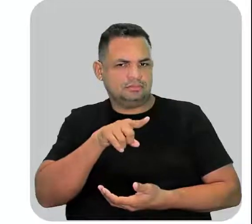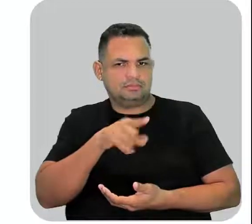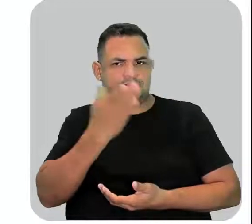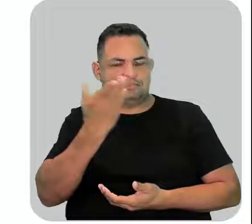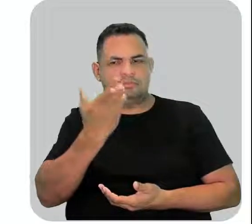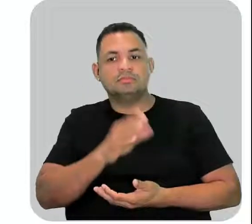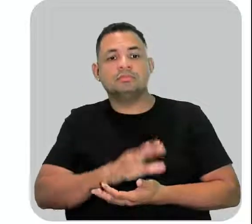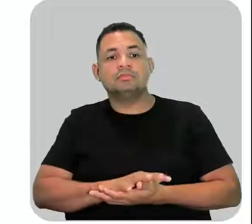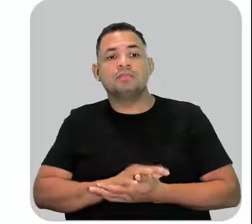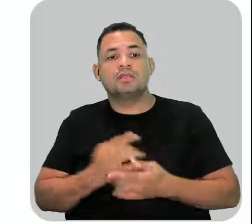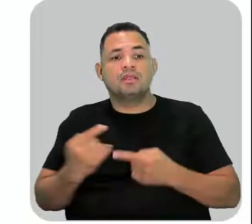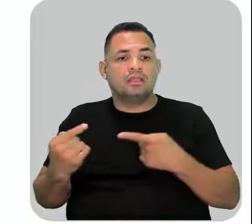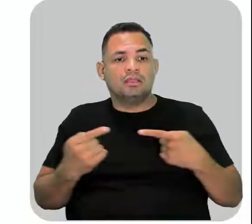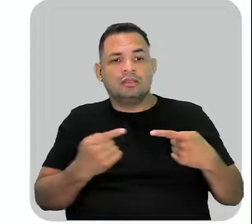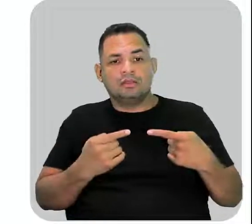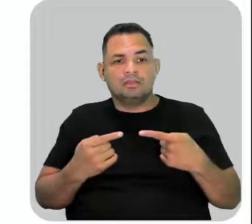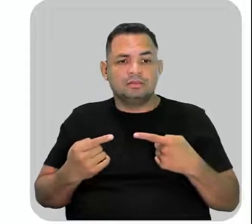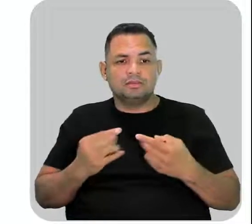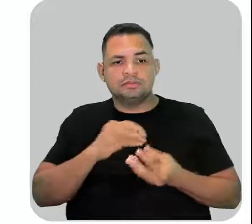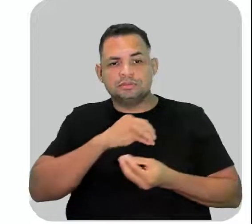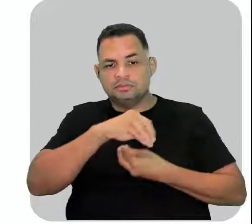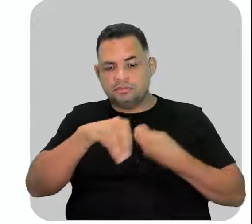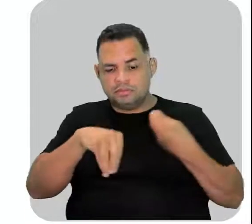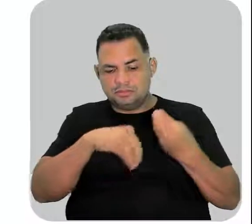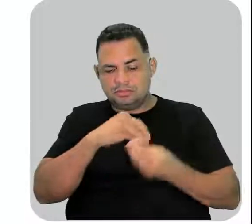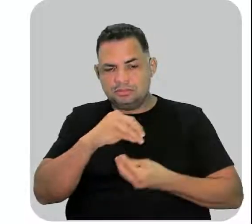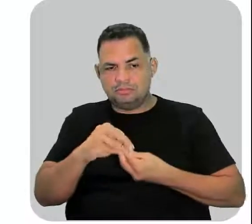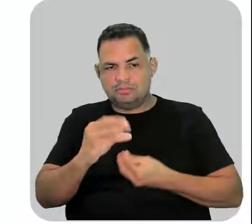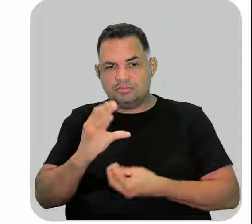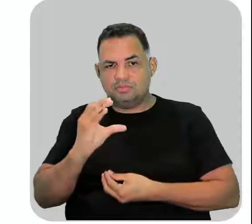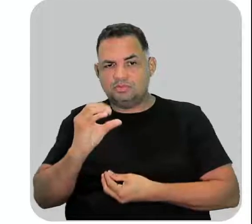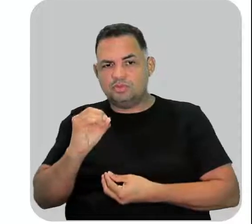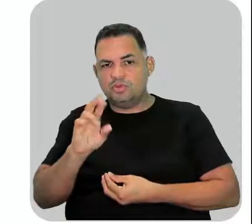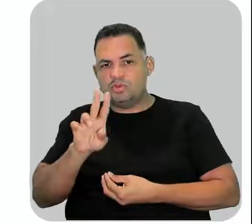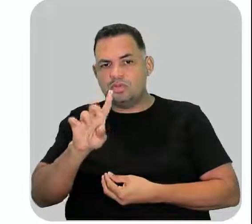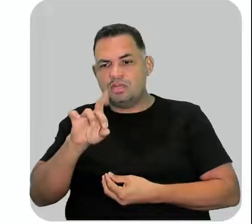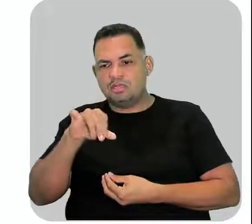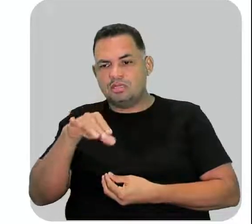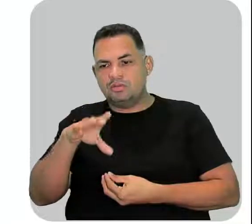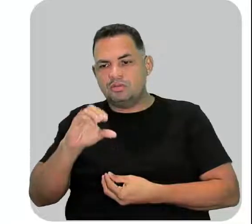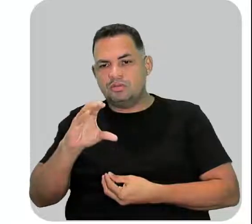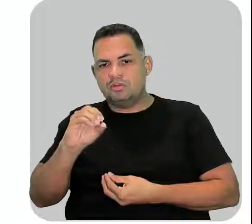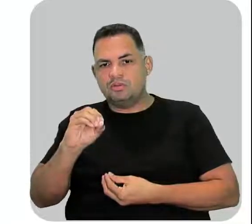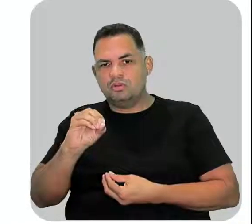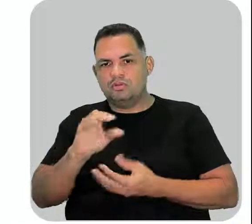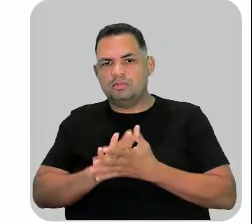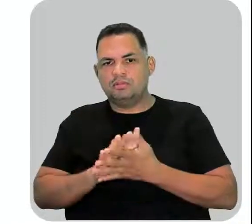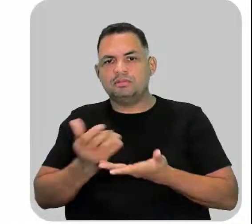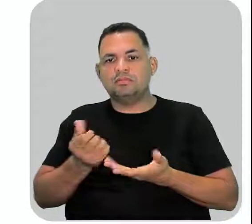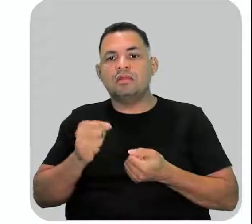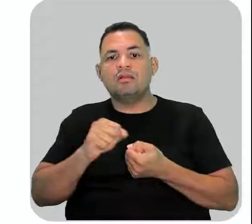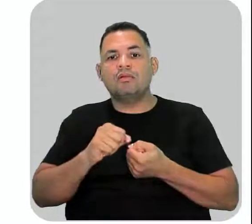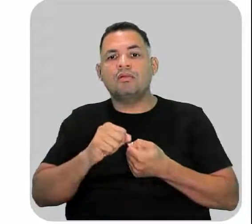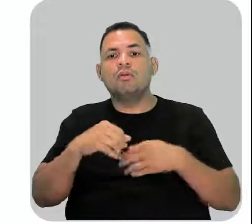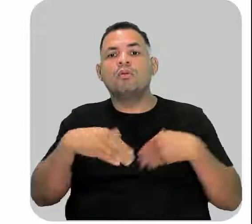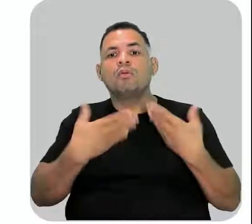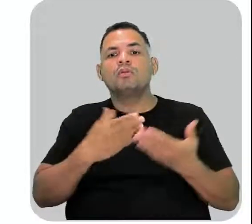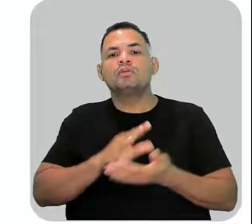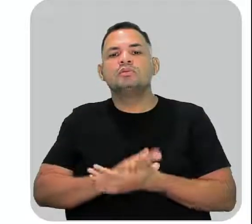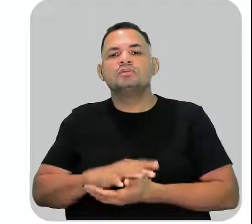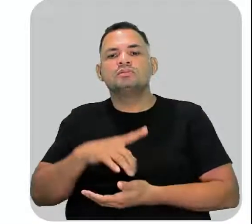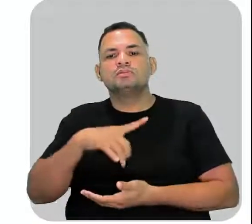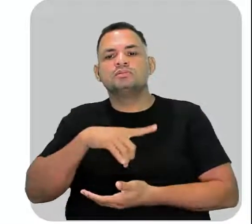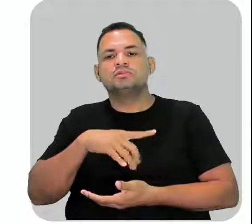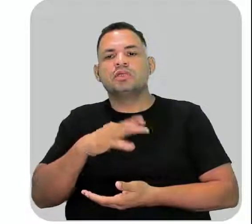assinale a alternativa que corresponde ao composto orgânico formado quando